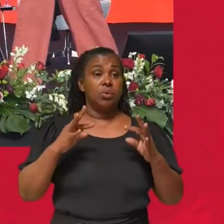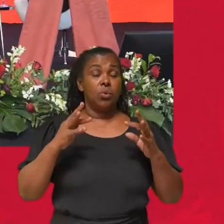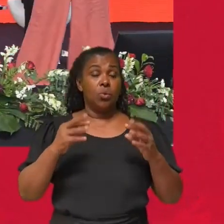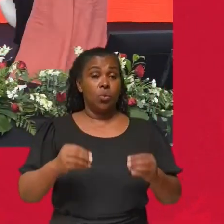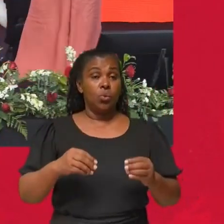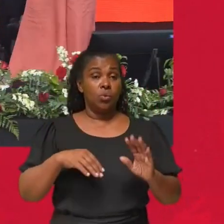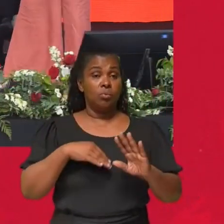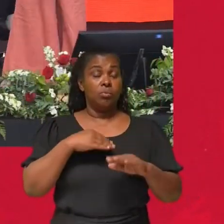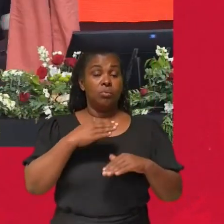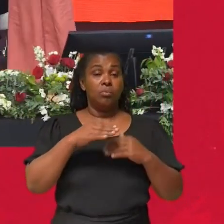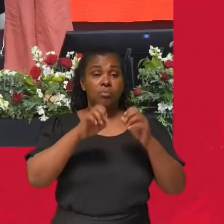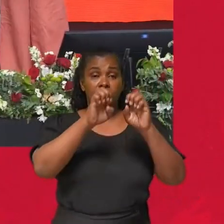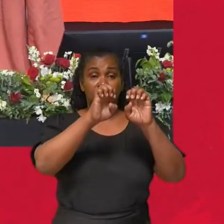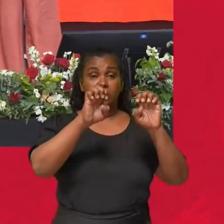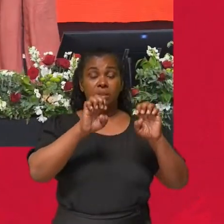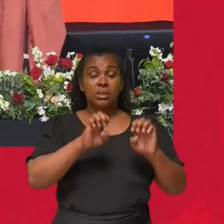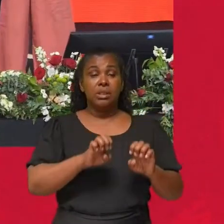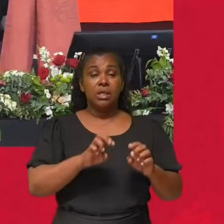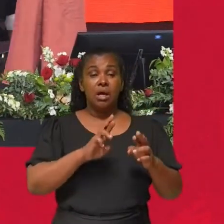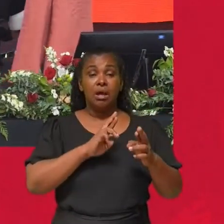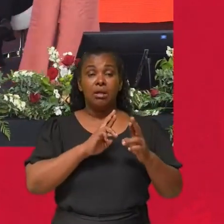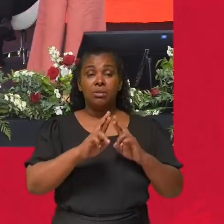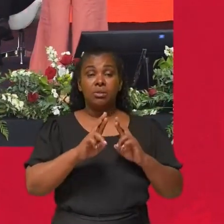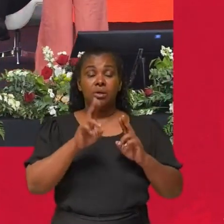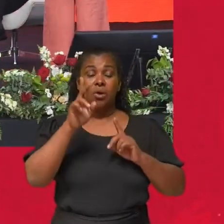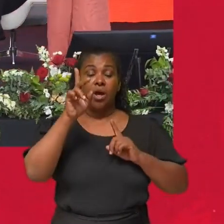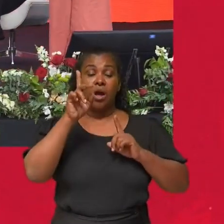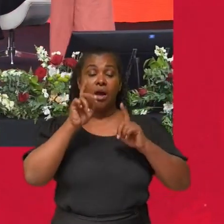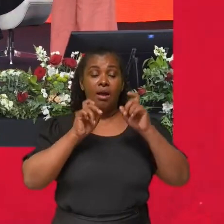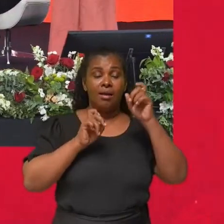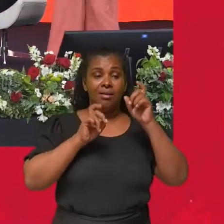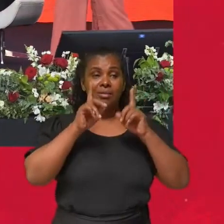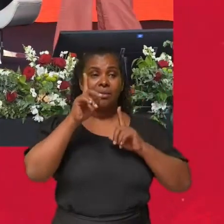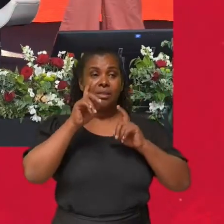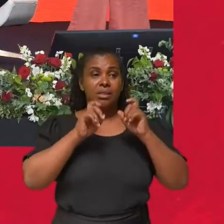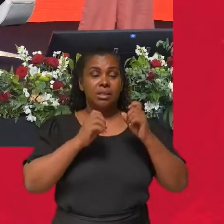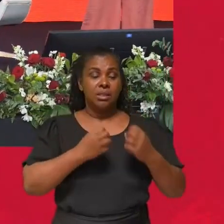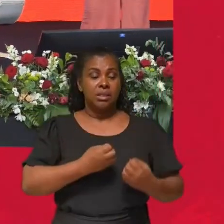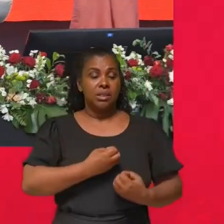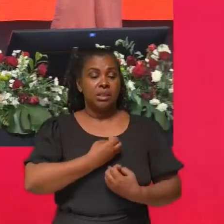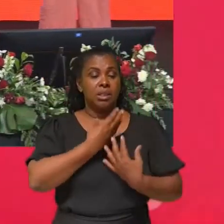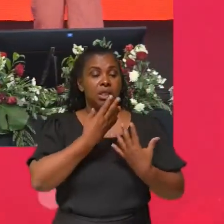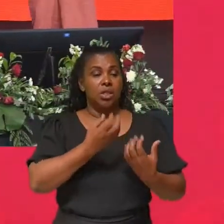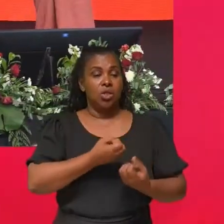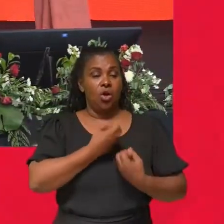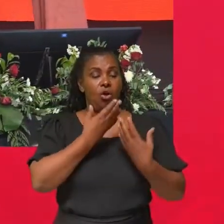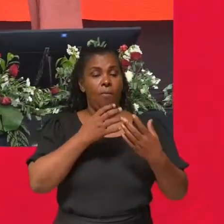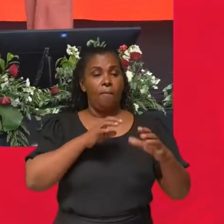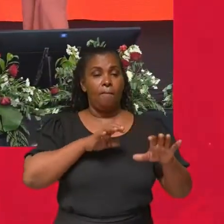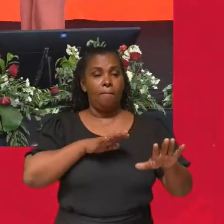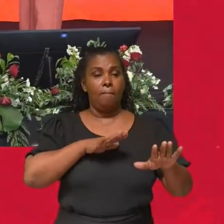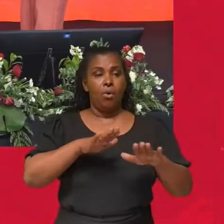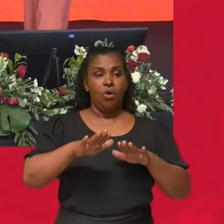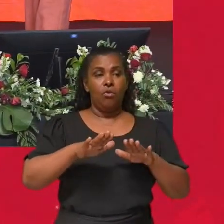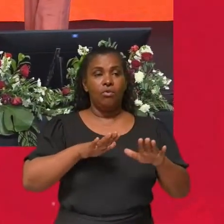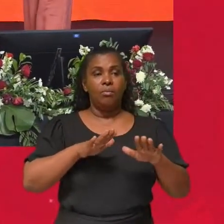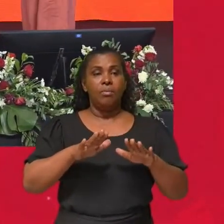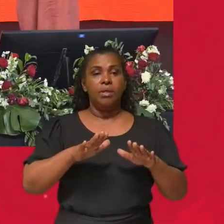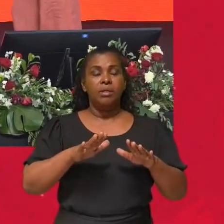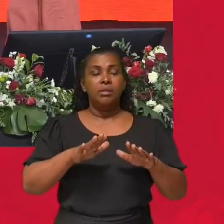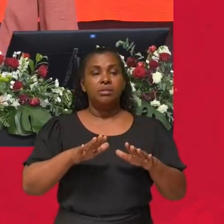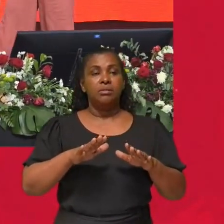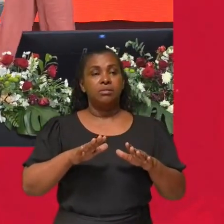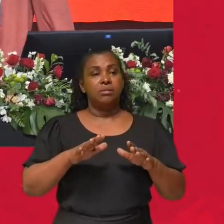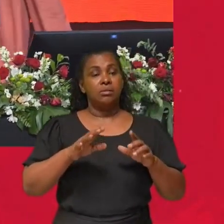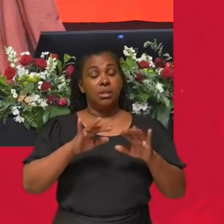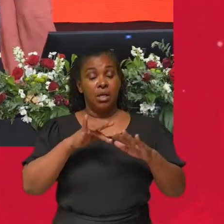é expressar com os nossos movimentos, seja ele como movimentos em redes sociais, onde quer